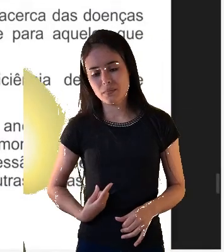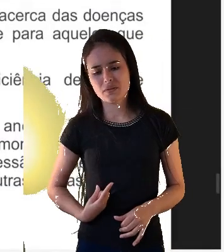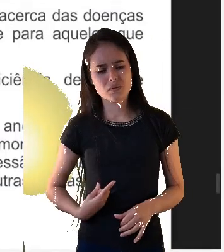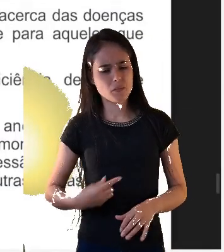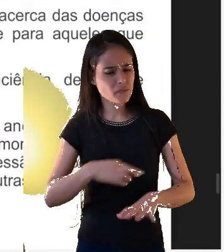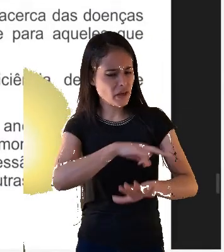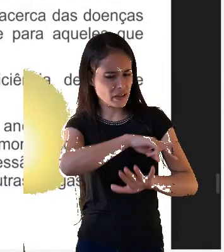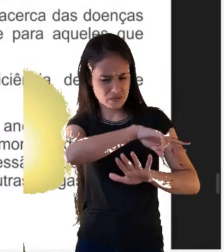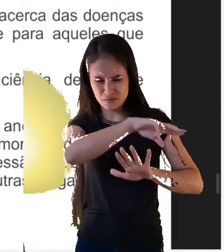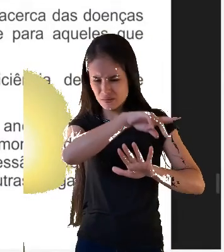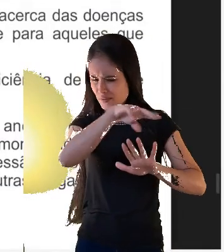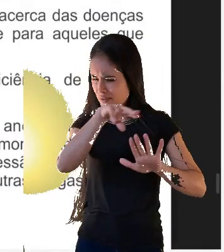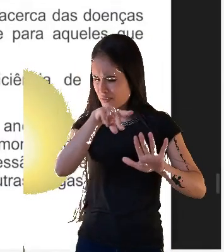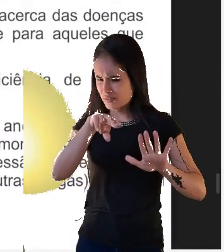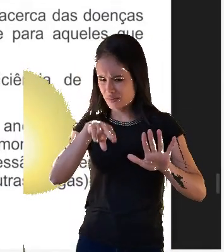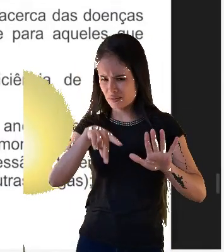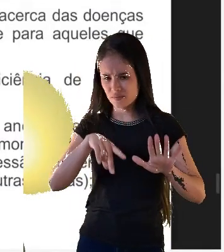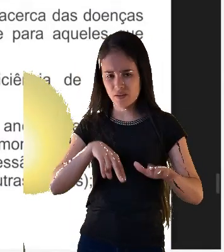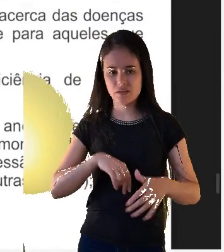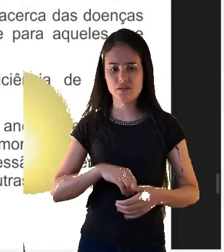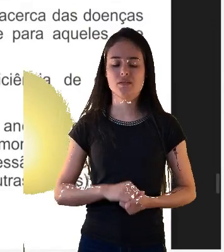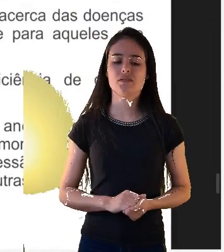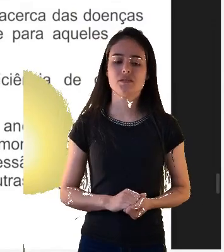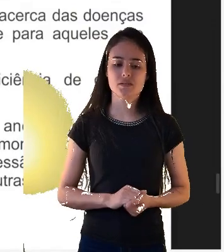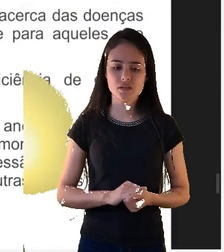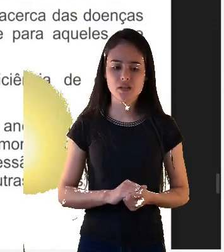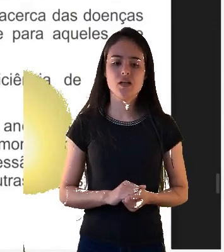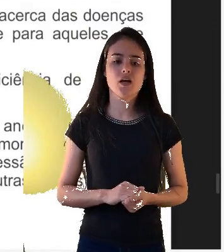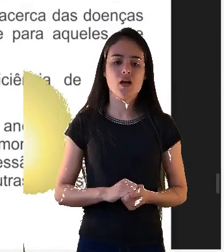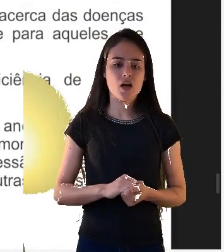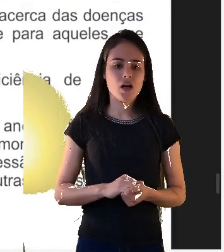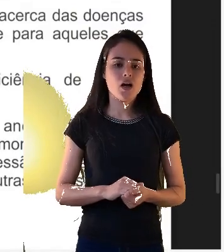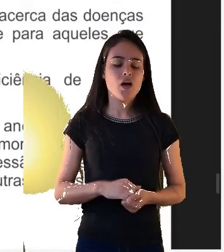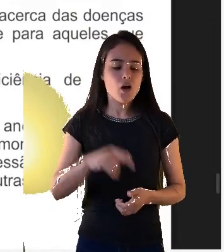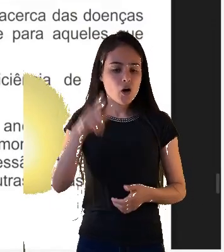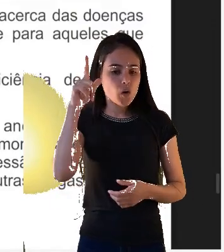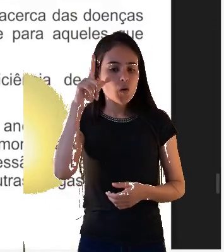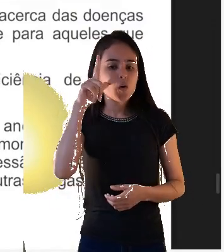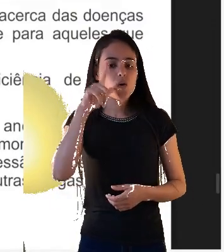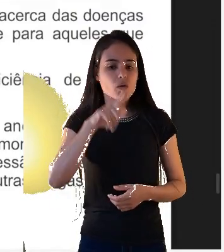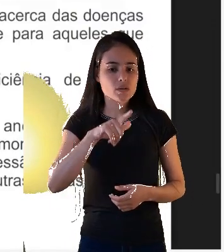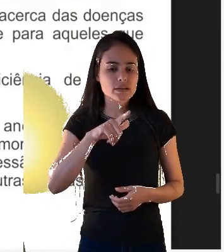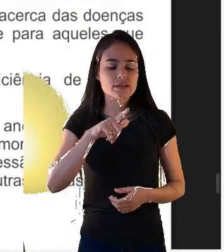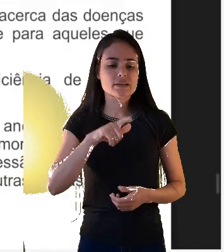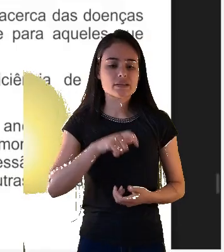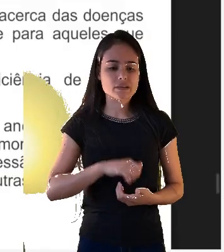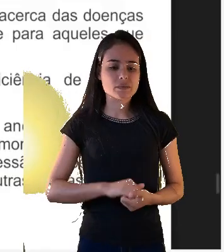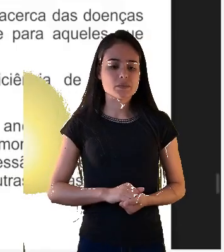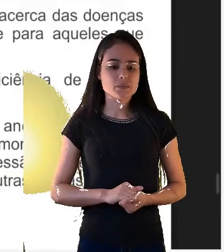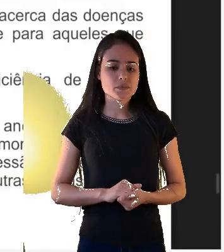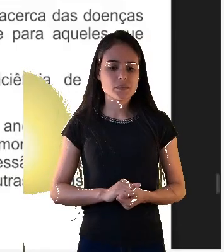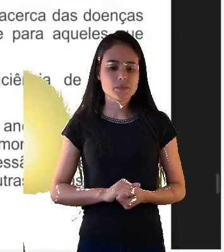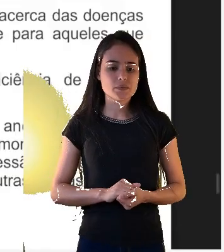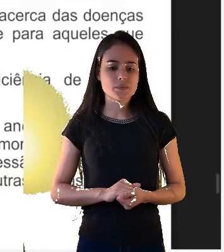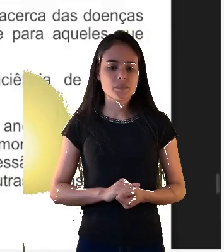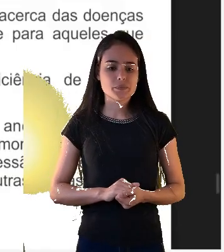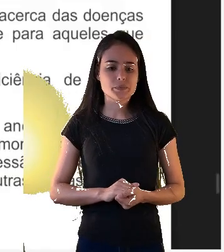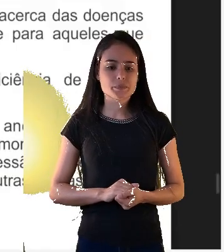psíquico, estresse, depressão, tuberculose, transtornos mentais, né? Pode